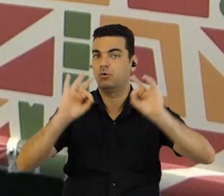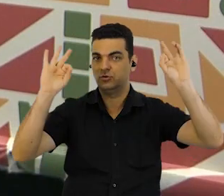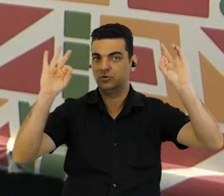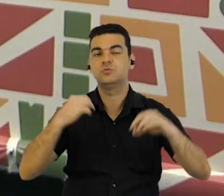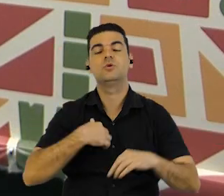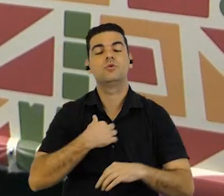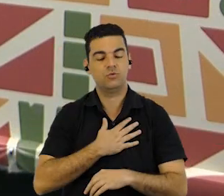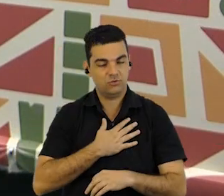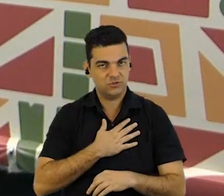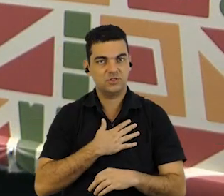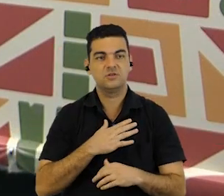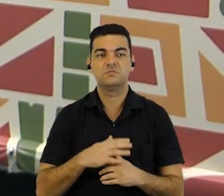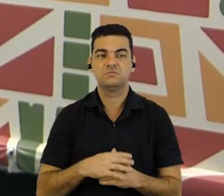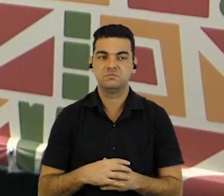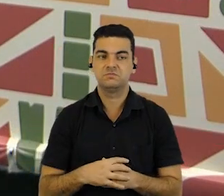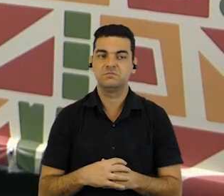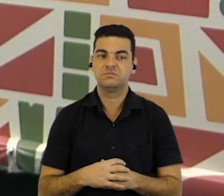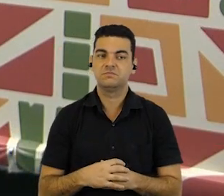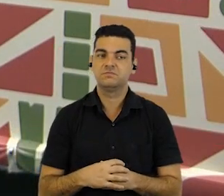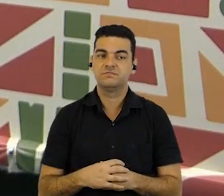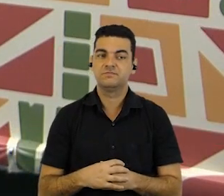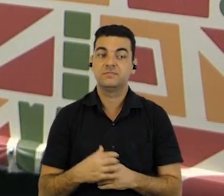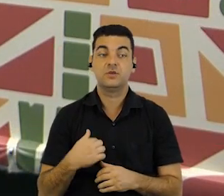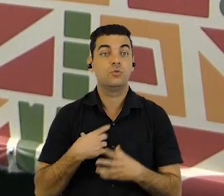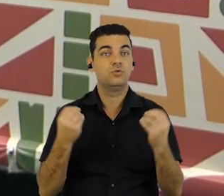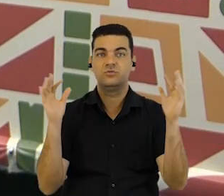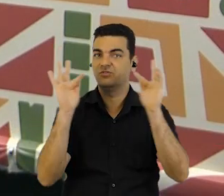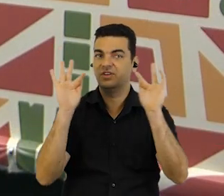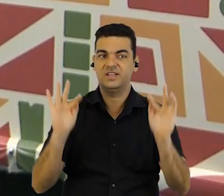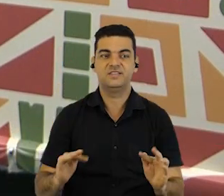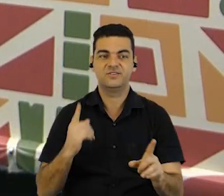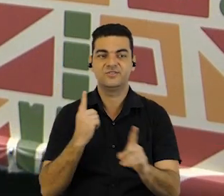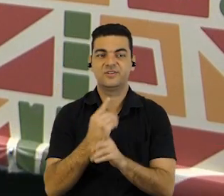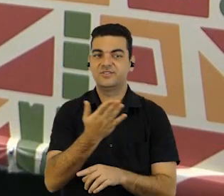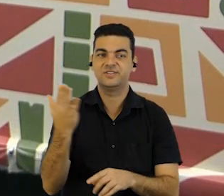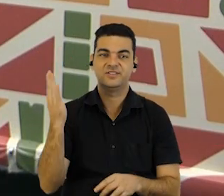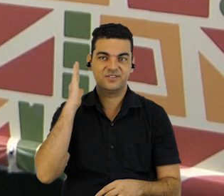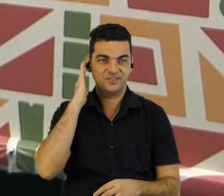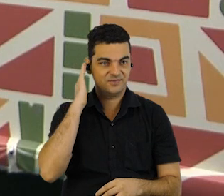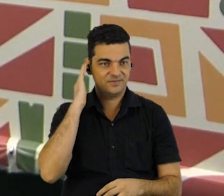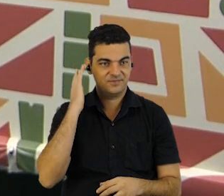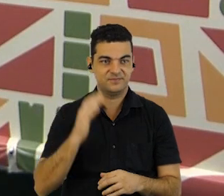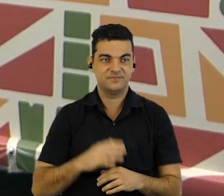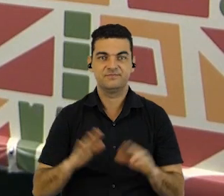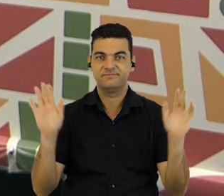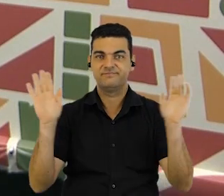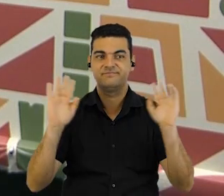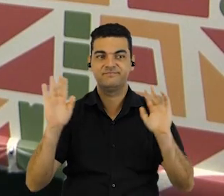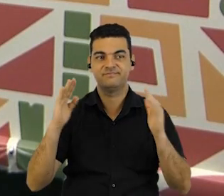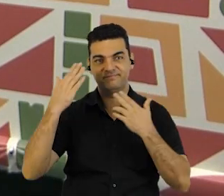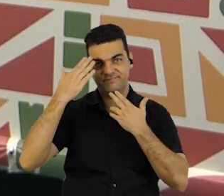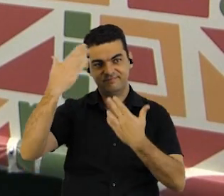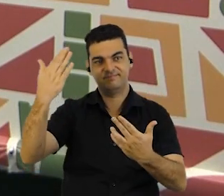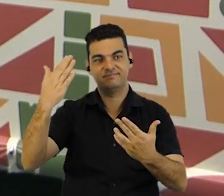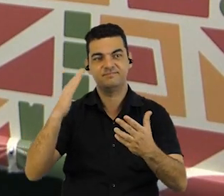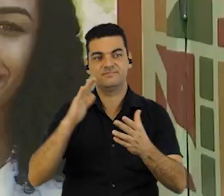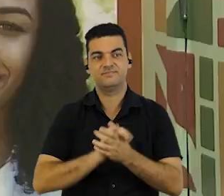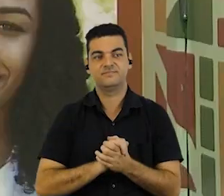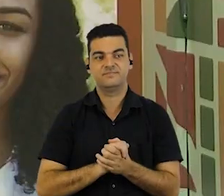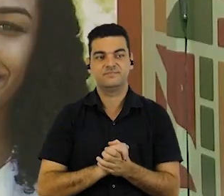muito educativo, muito transformador. E eu estou orgulhosa dos senhores. Até logo. Muito